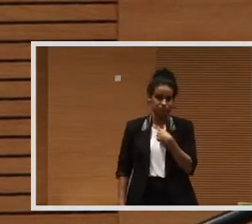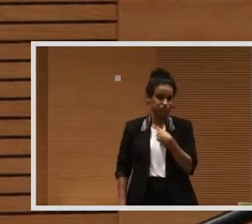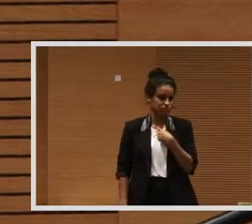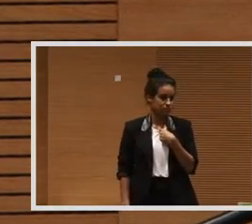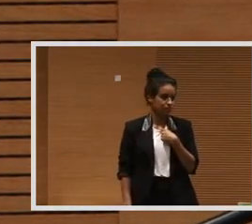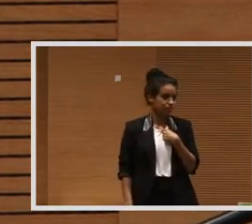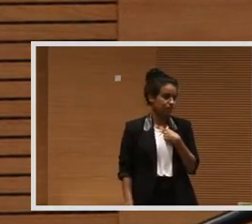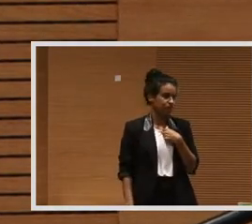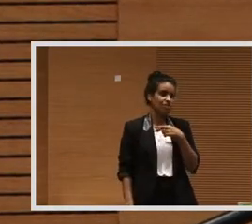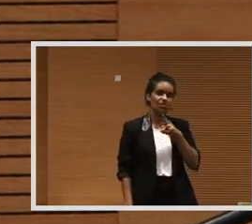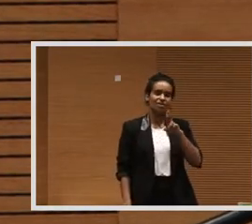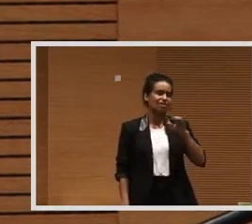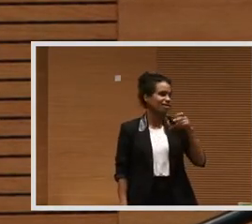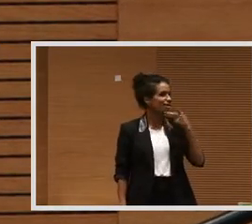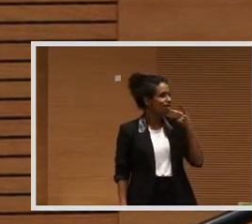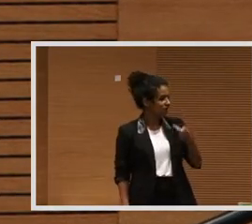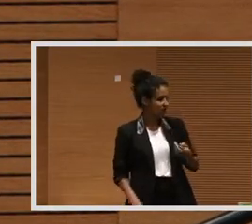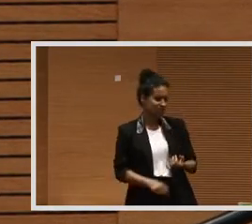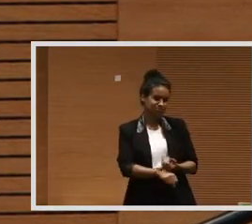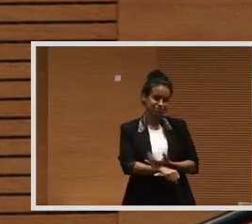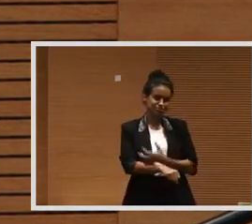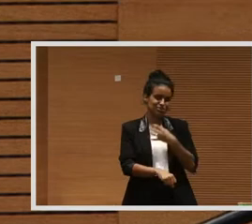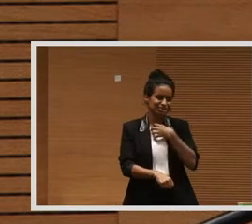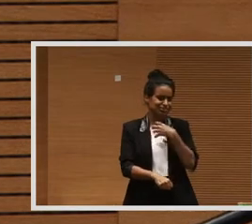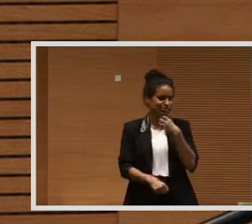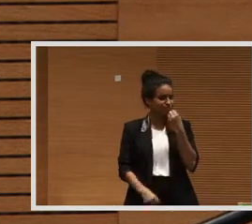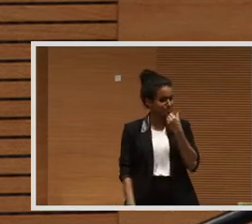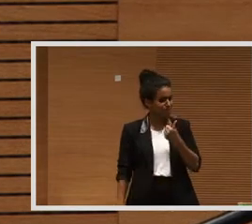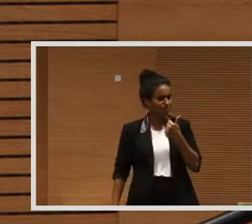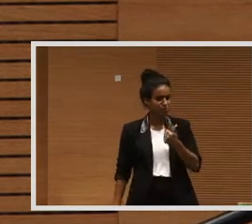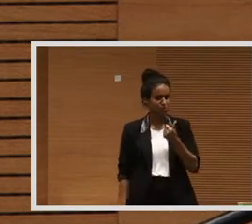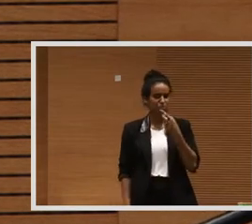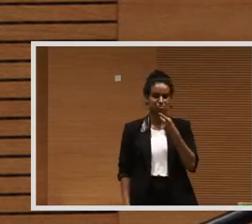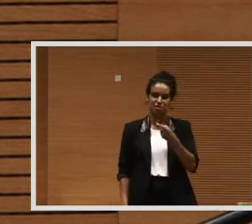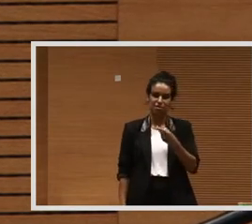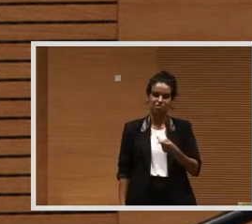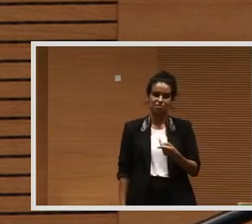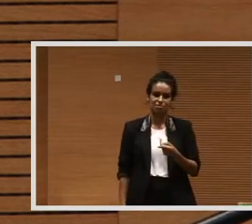Ricardo, acho que foi emocionante a sua fala também, mas eu queria dizer,